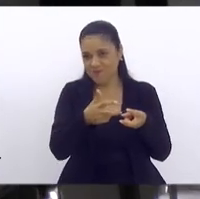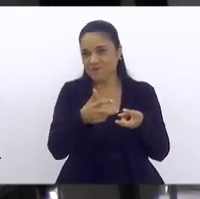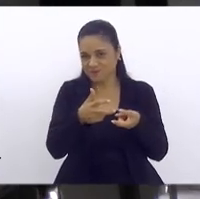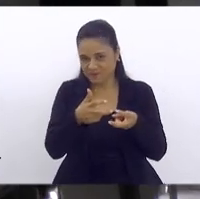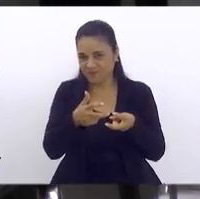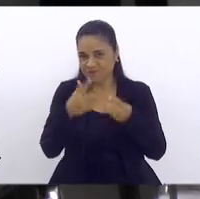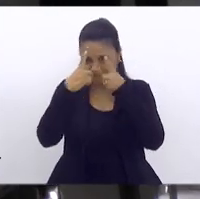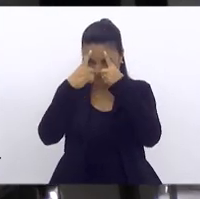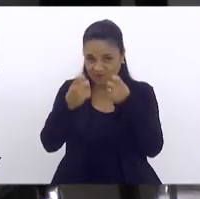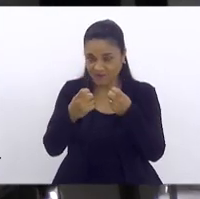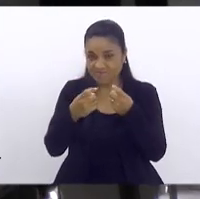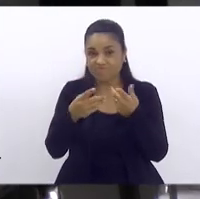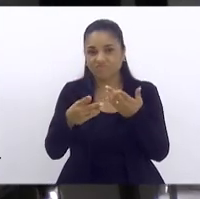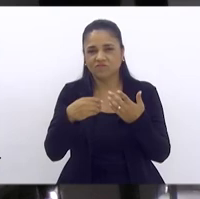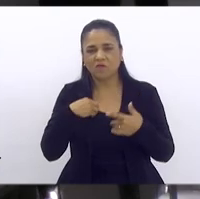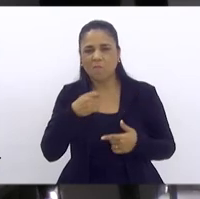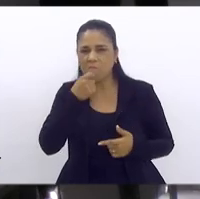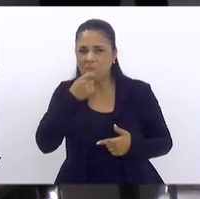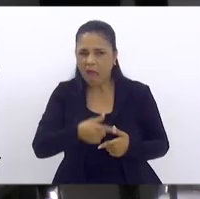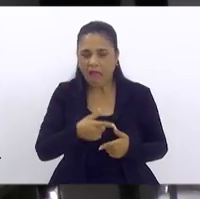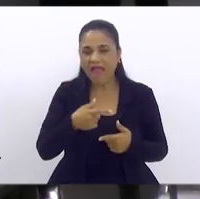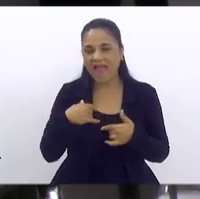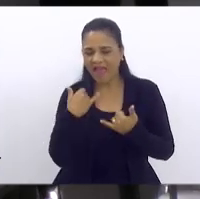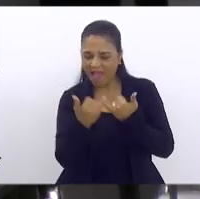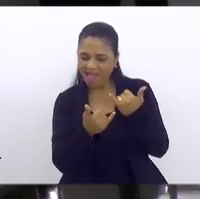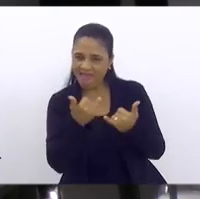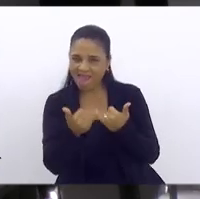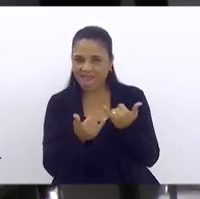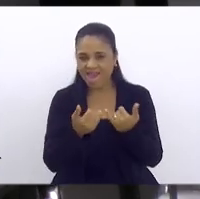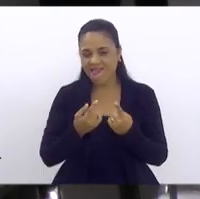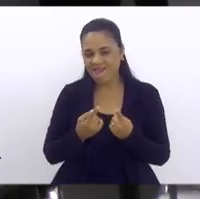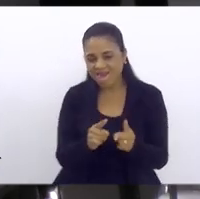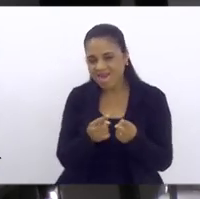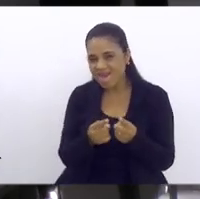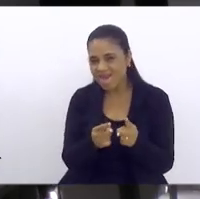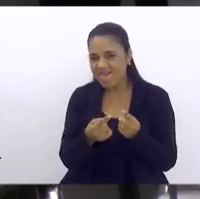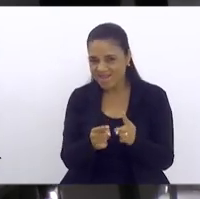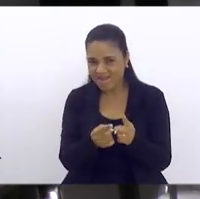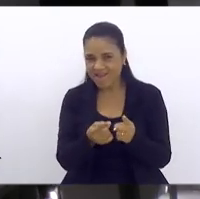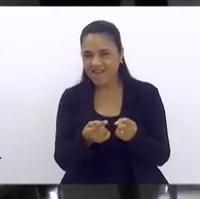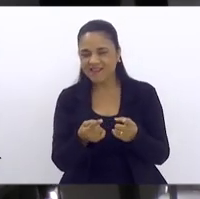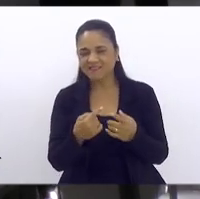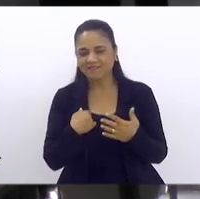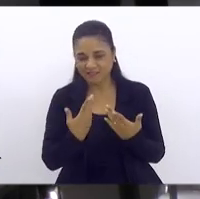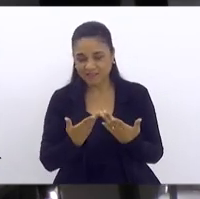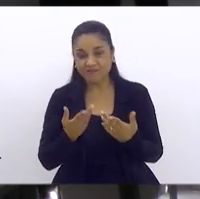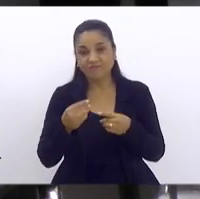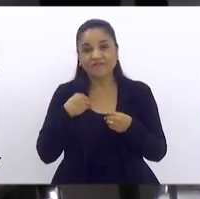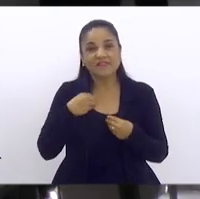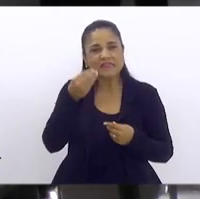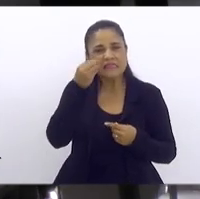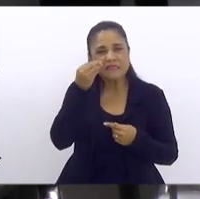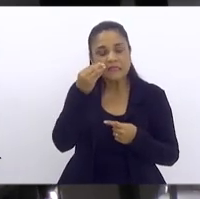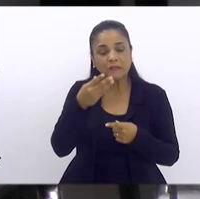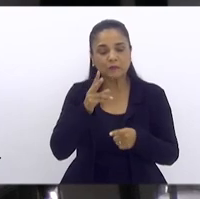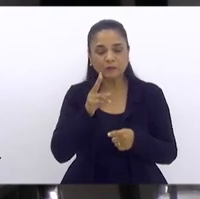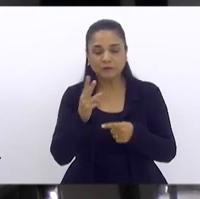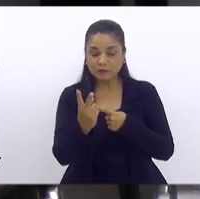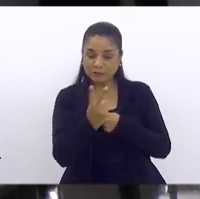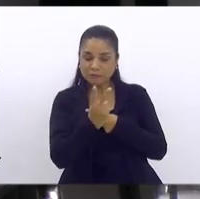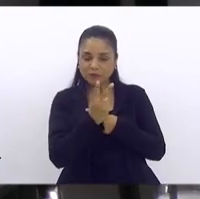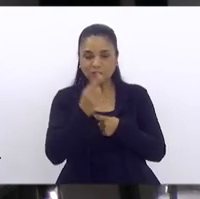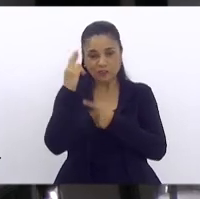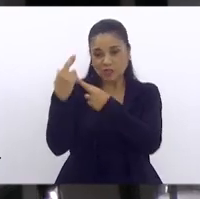esse tom jocoso, esse tom satírico, tentando amenizar e tentando se proteger, digamos assim, de qualquer